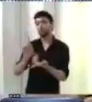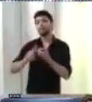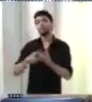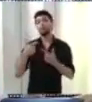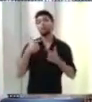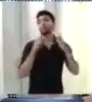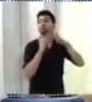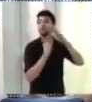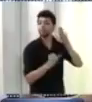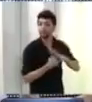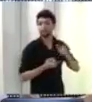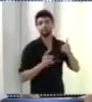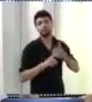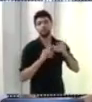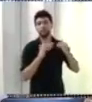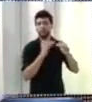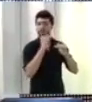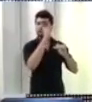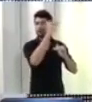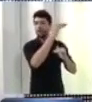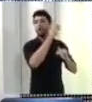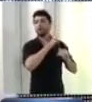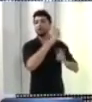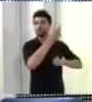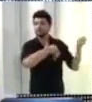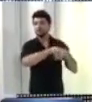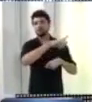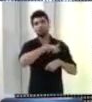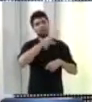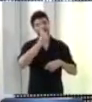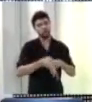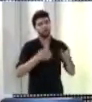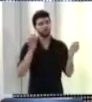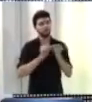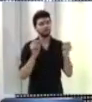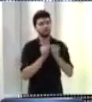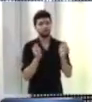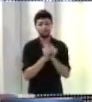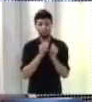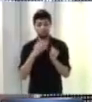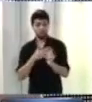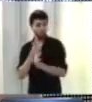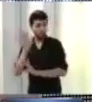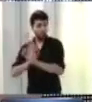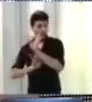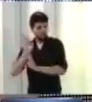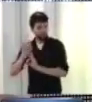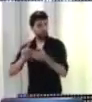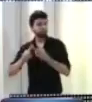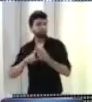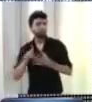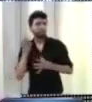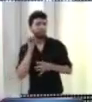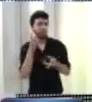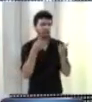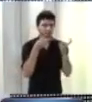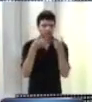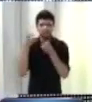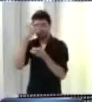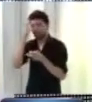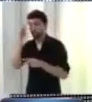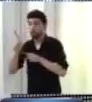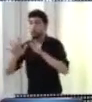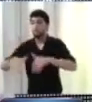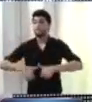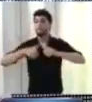outros órgãos e outras esferas de administração, e que fizeram, elaboraram junto comigo, e ouvindo o povo, o